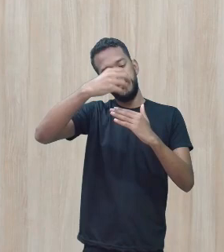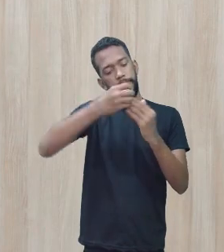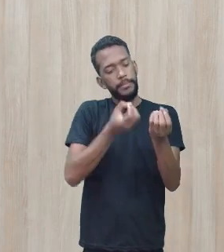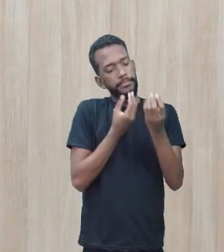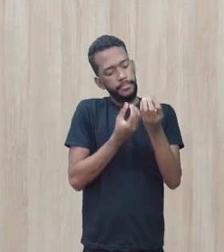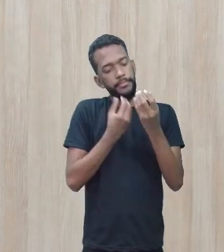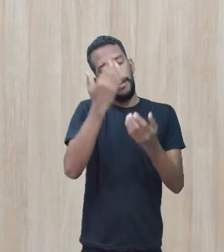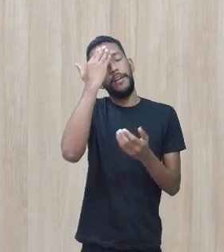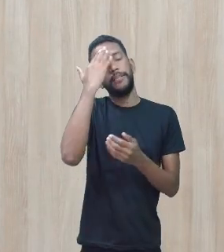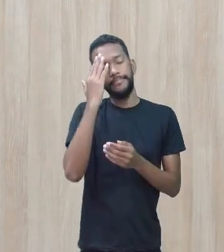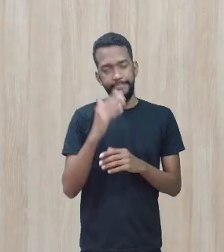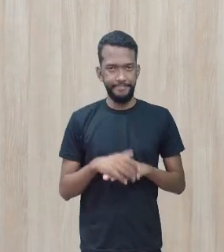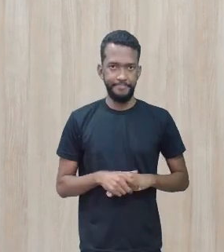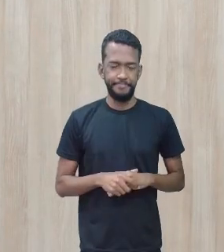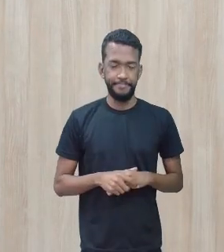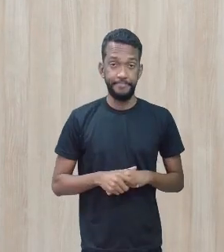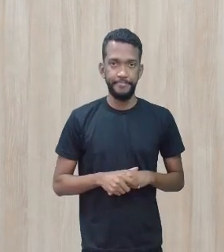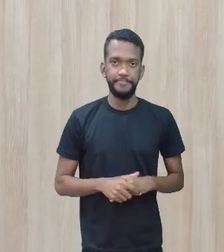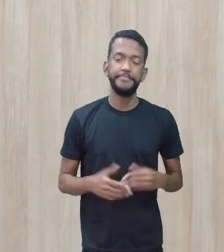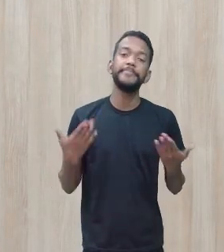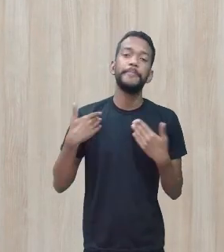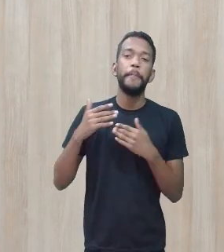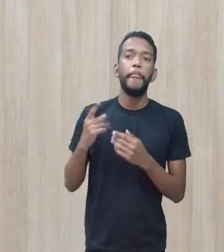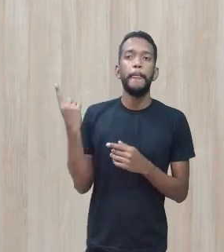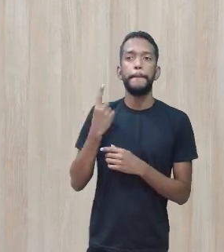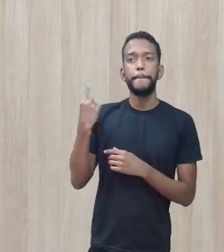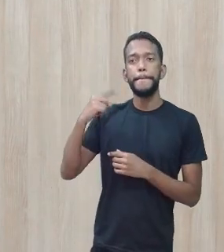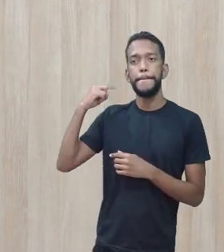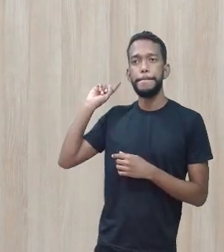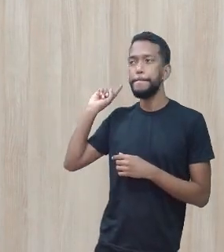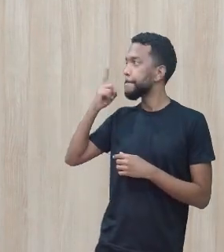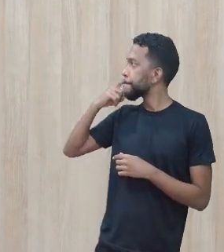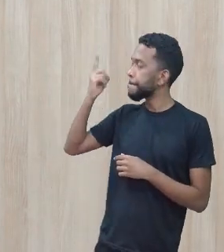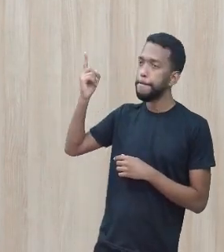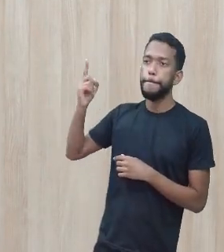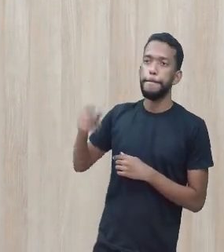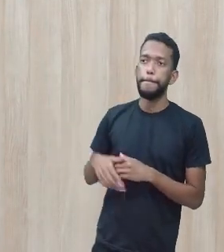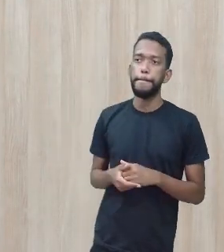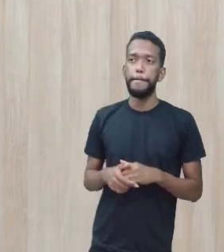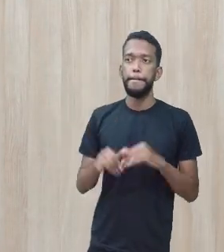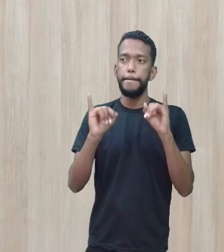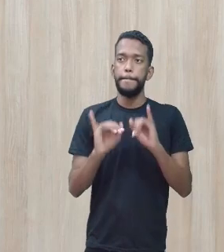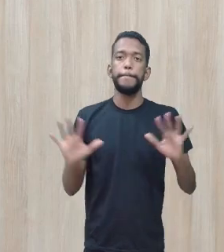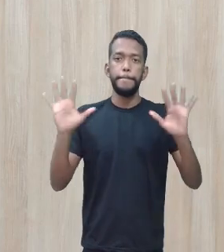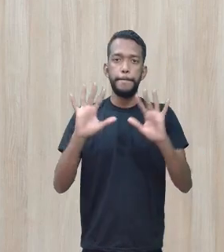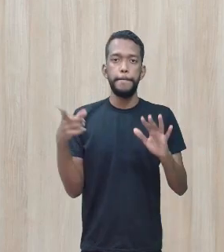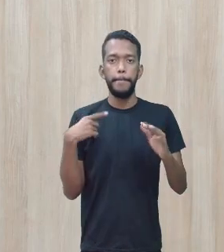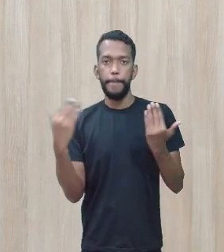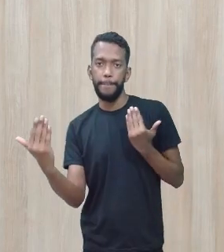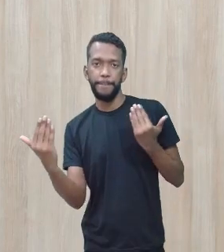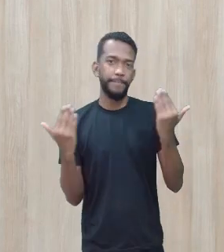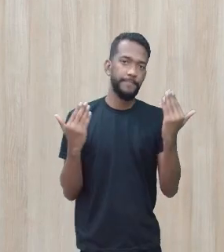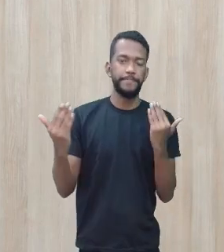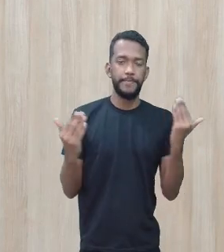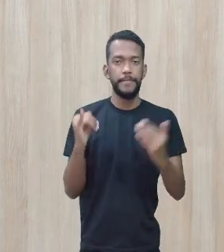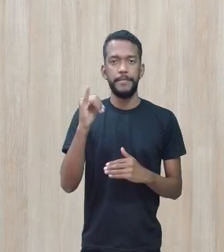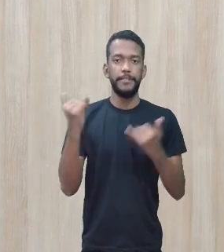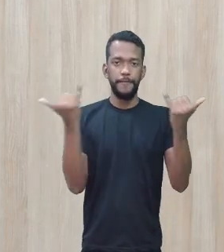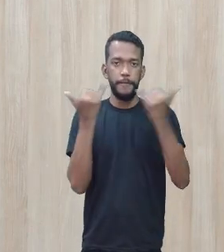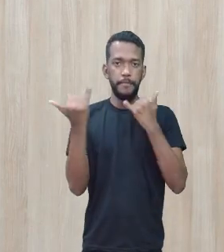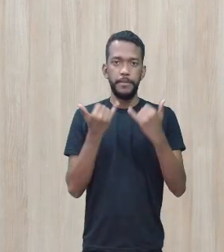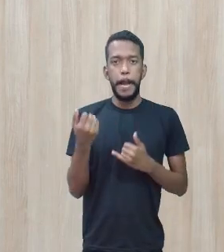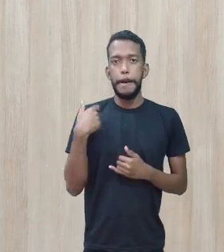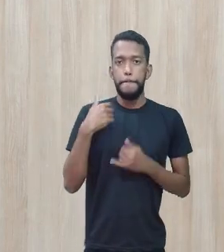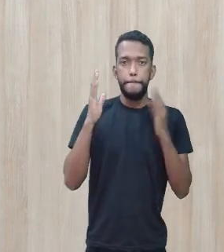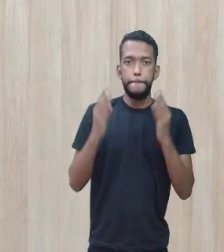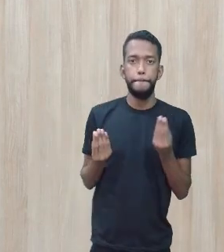eu coloquei no primeiro momento aquele infográfico, deixa eu voltar aqui só para a gente ficar com ele na tela e aí a gente comparar as informações. Quando eu